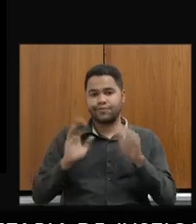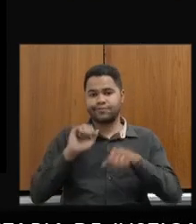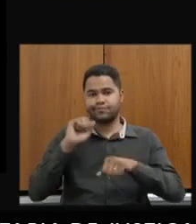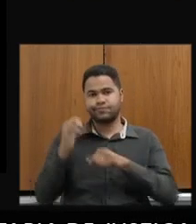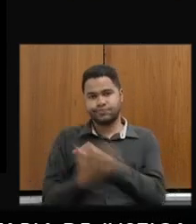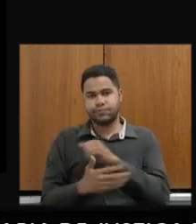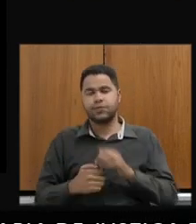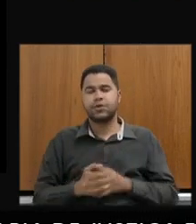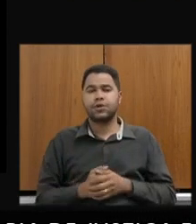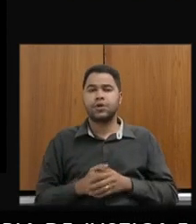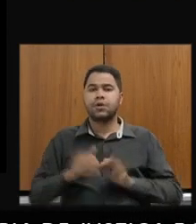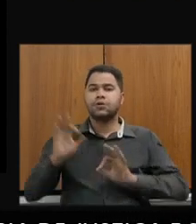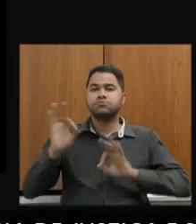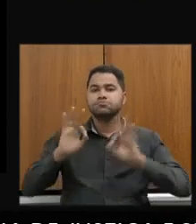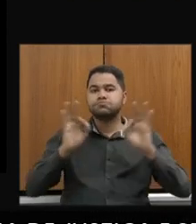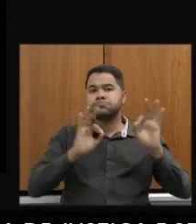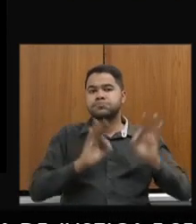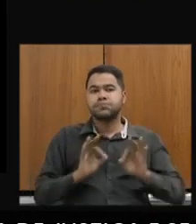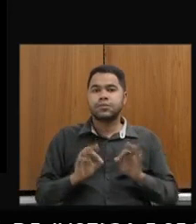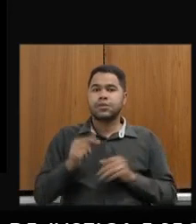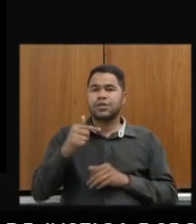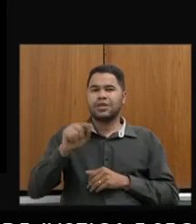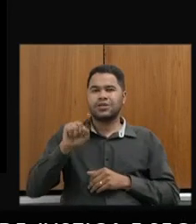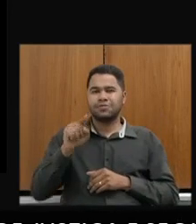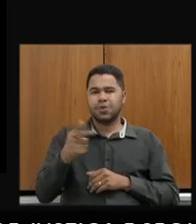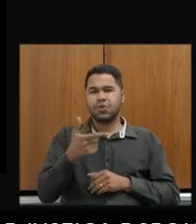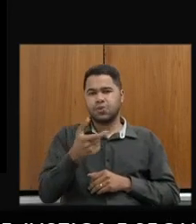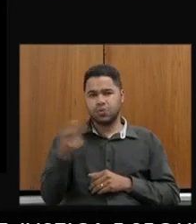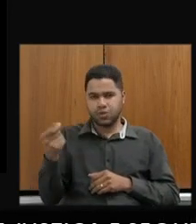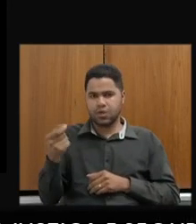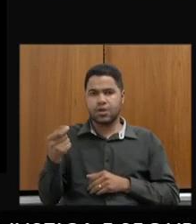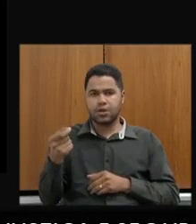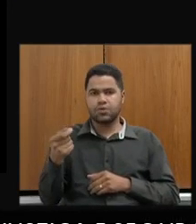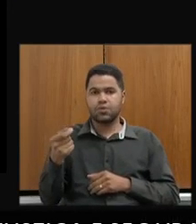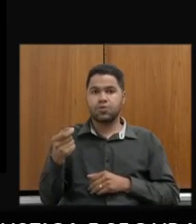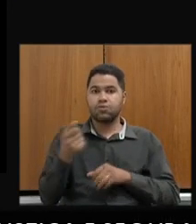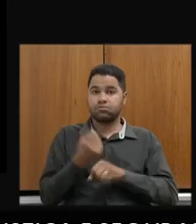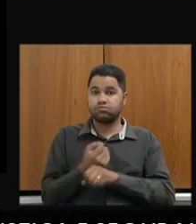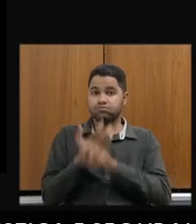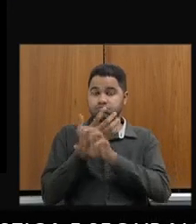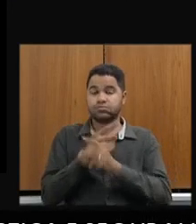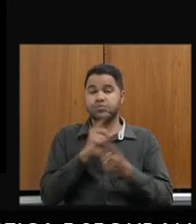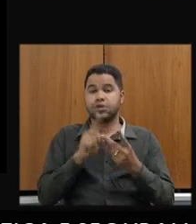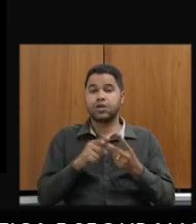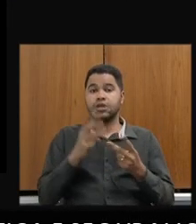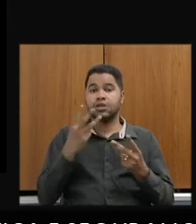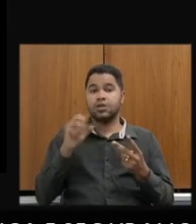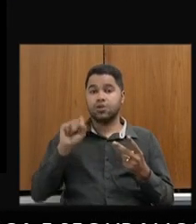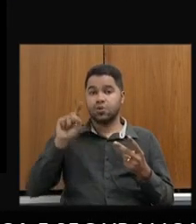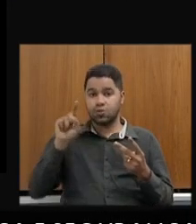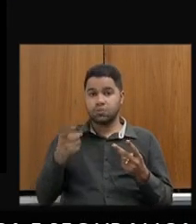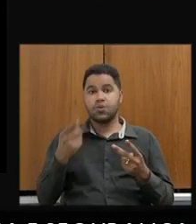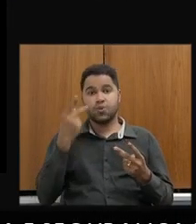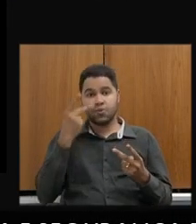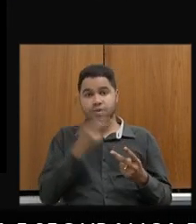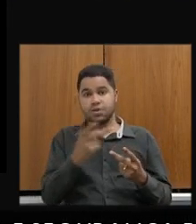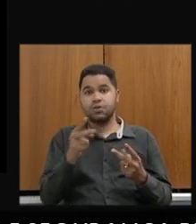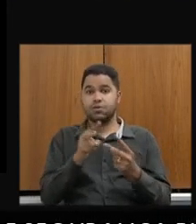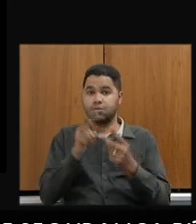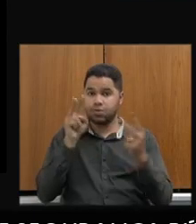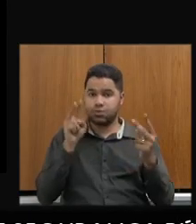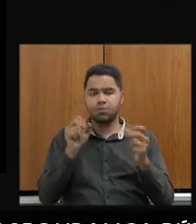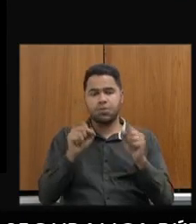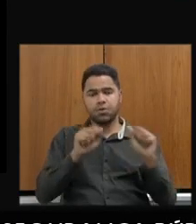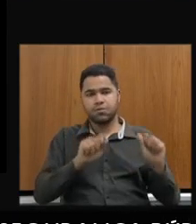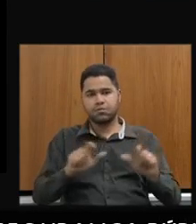então foram feitas aproximadamente aí 7200 e vídeo audiências e 38 mil visitas virtuais